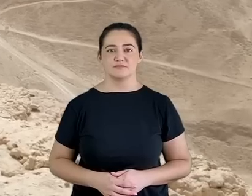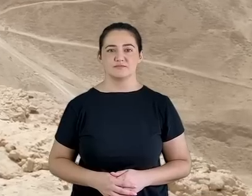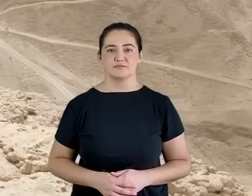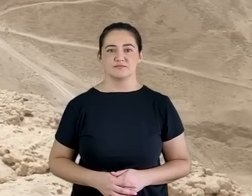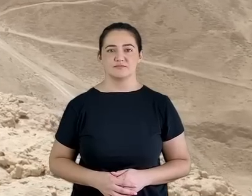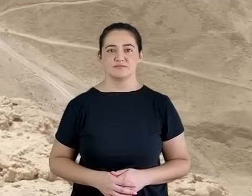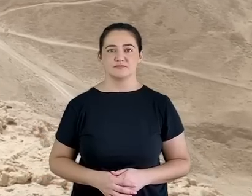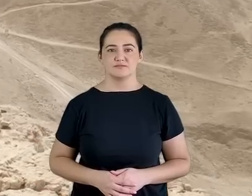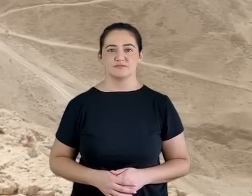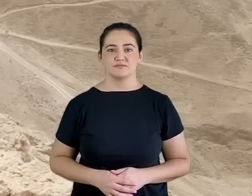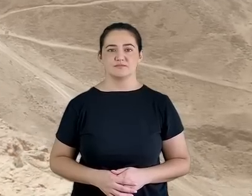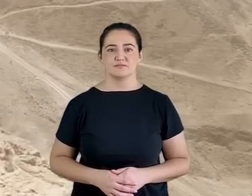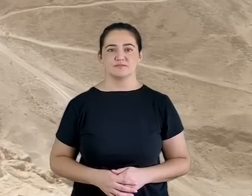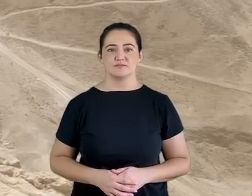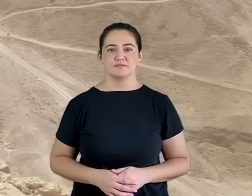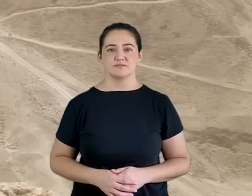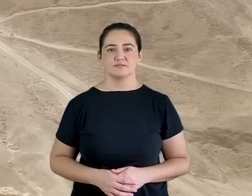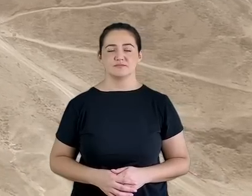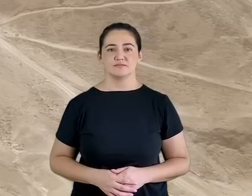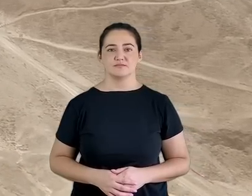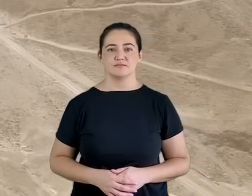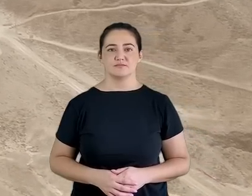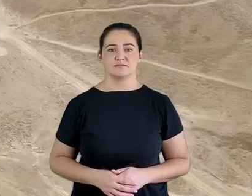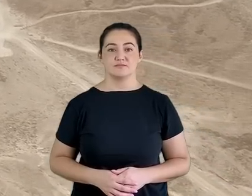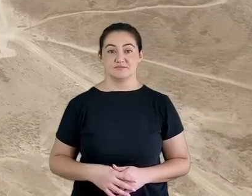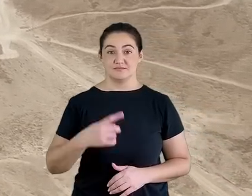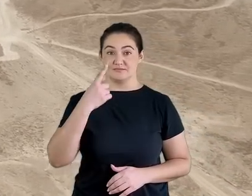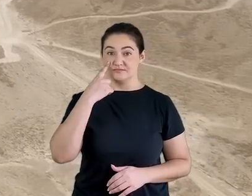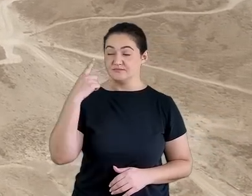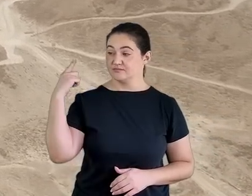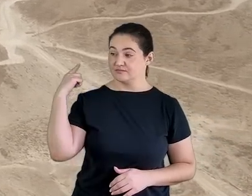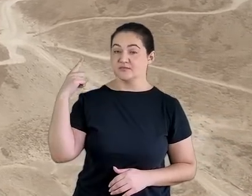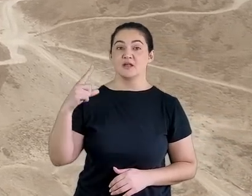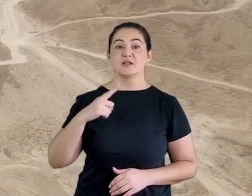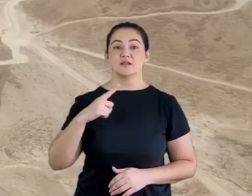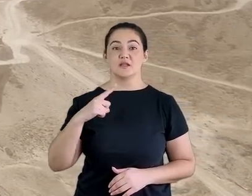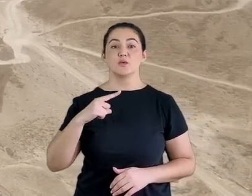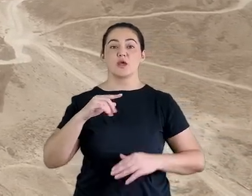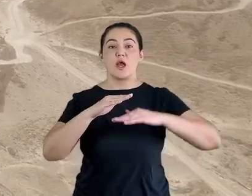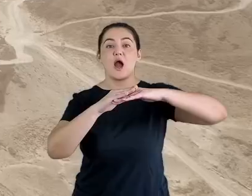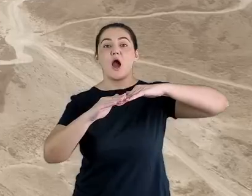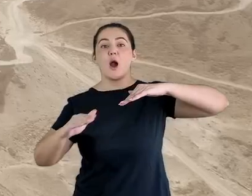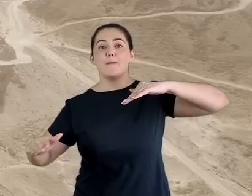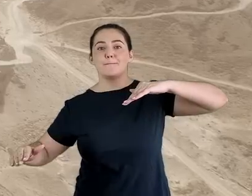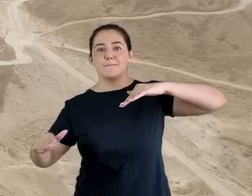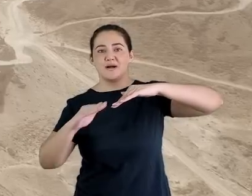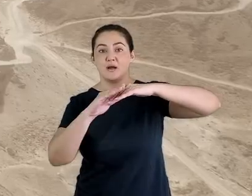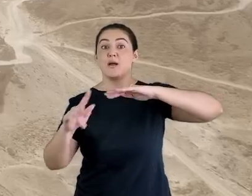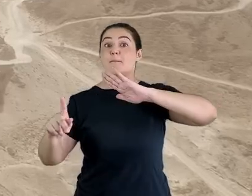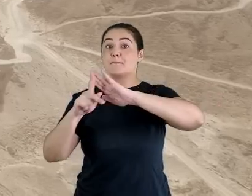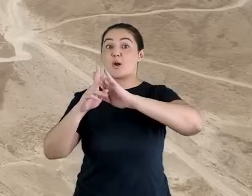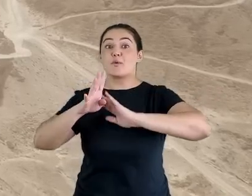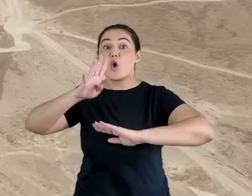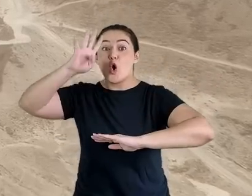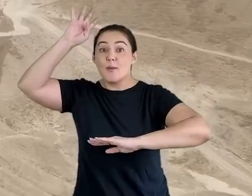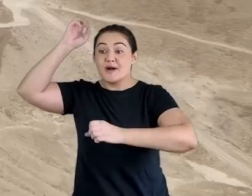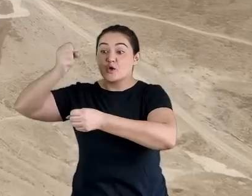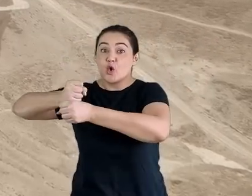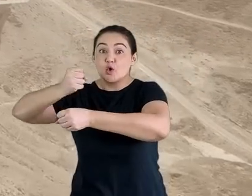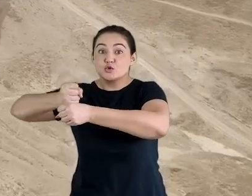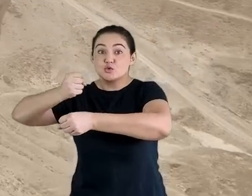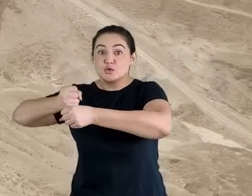Aqui atrás de mim está o que sobrou da rampa original que os romanos haviam construído para tomar de assalto a fortaleza de